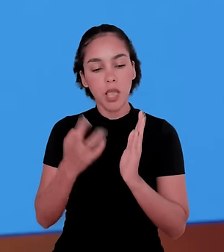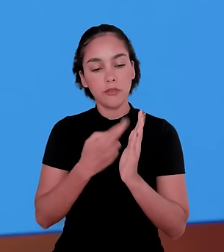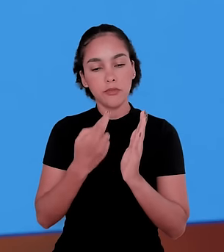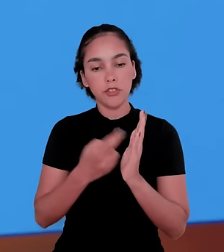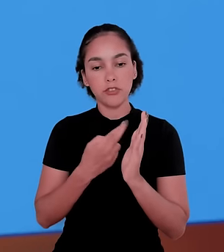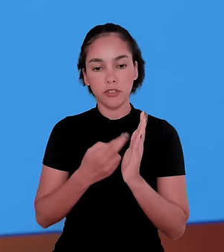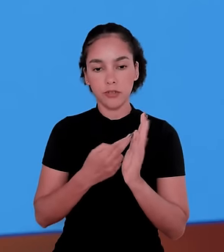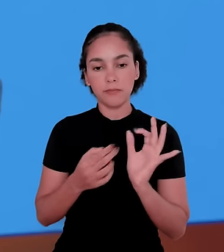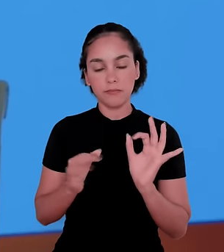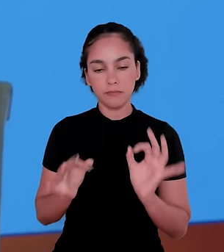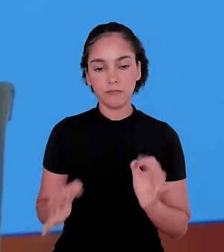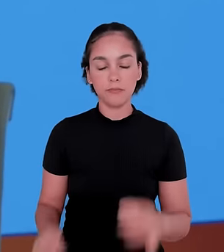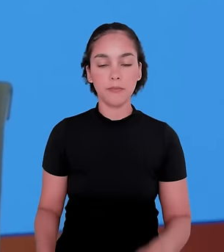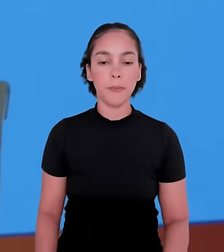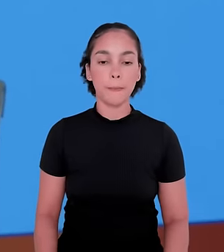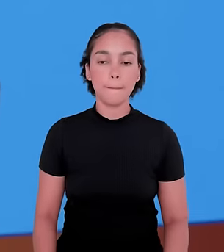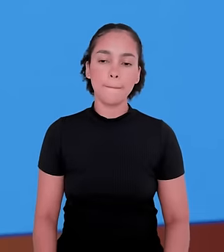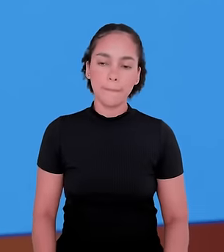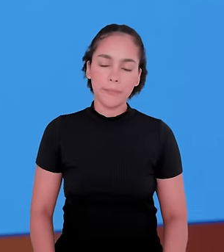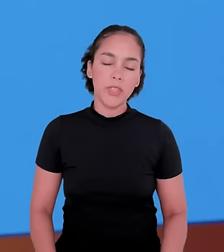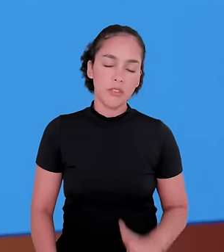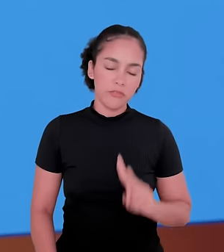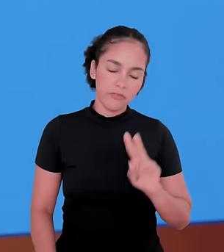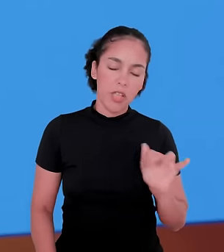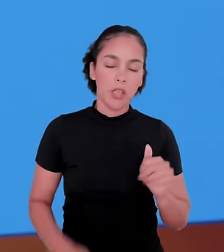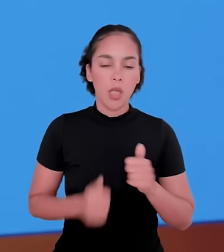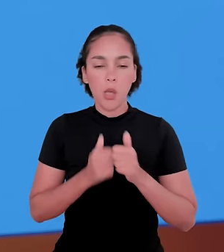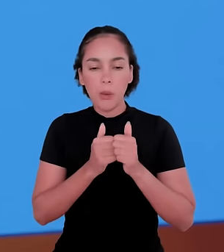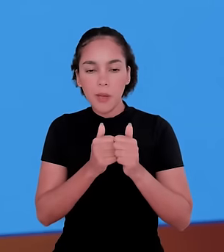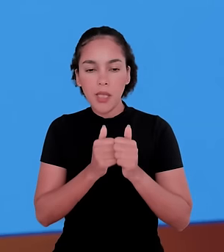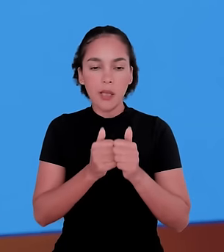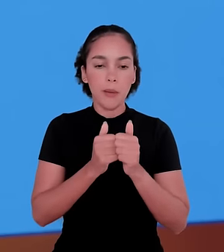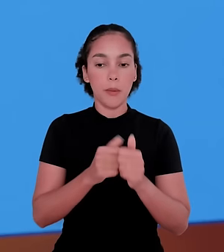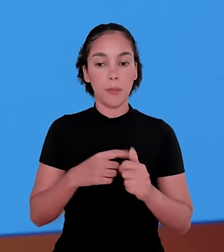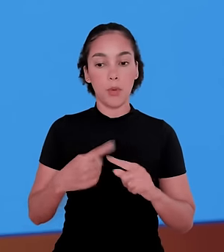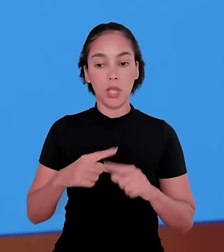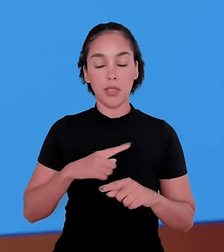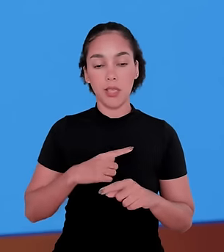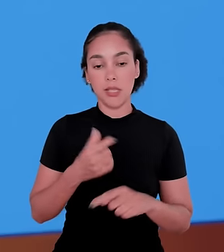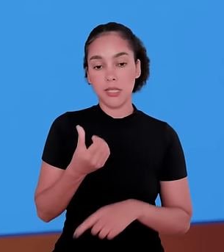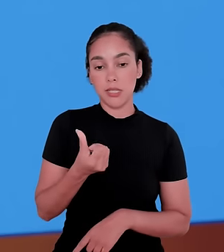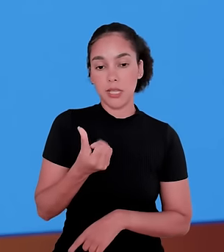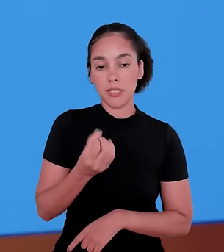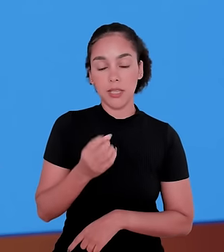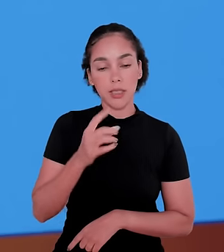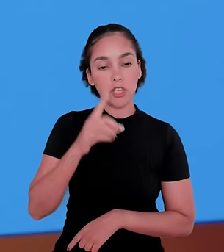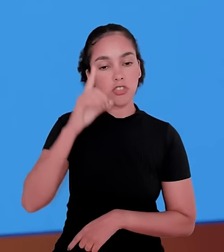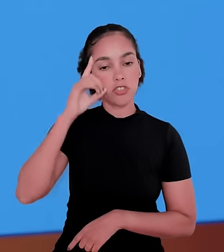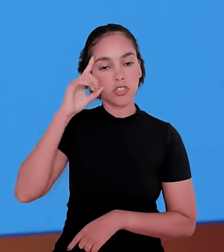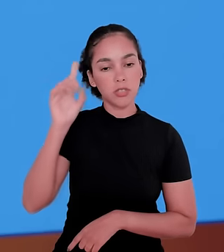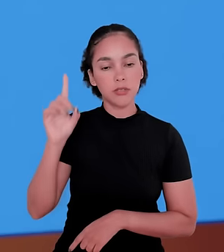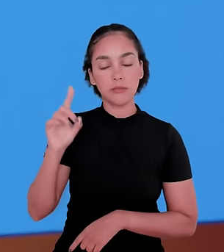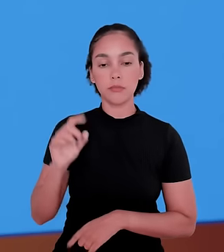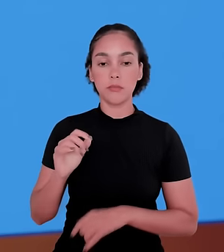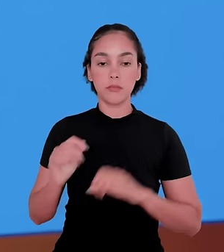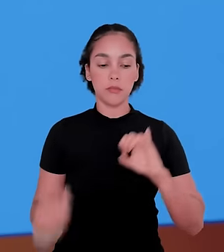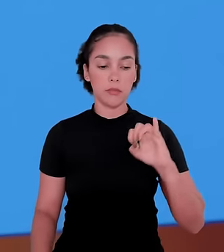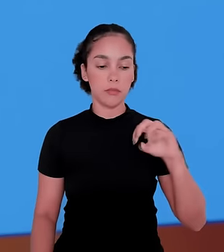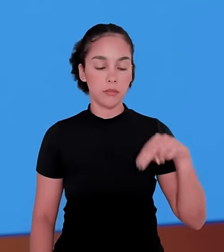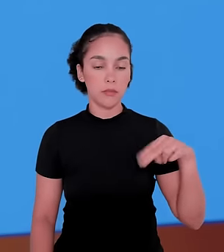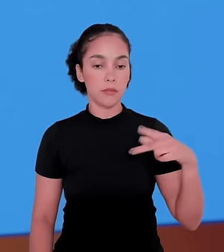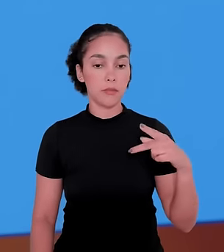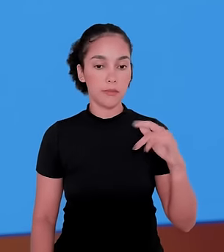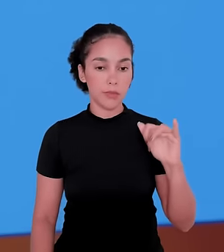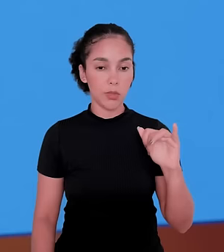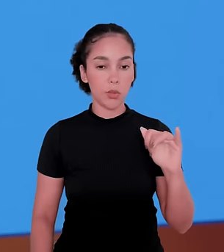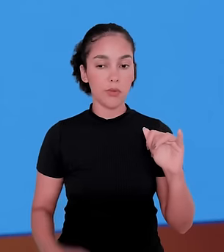industrial e faz esse acompanhamento periódico porque normalmente você tem 60 dias a partir do momento que o inp publica alguma coisa